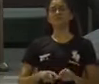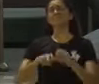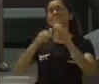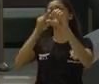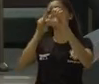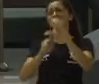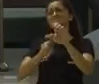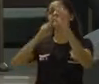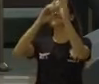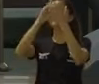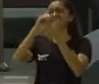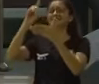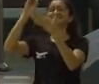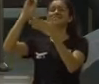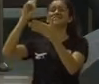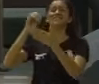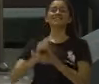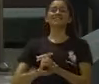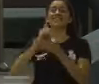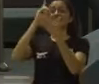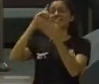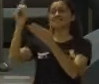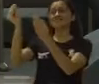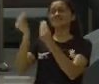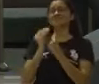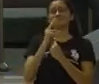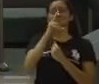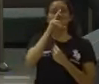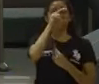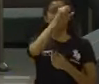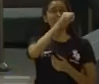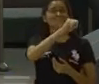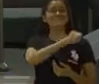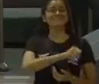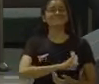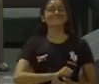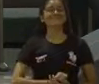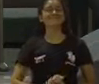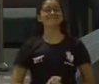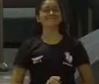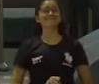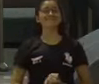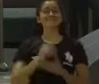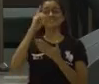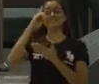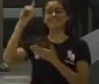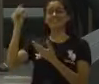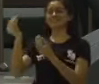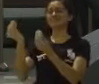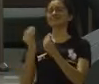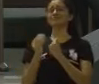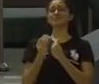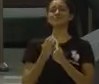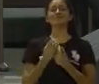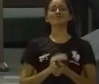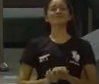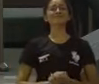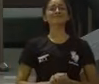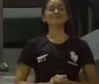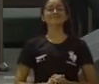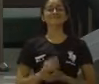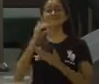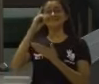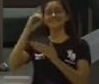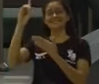dele, é ele que me faz forte, é ele que me torna eficaz,